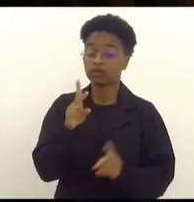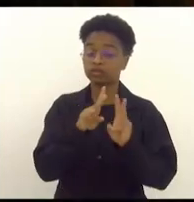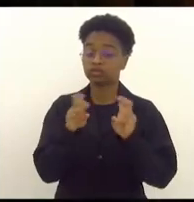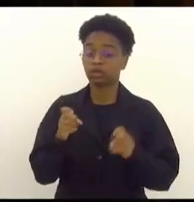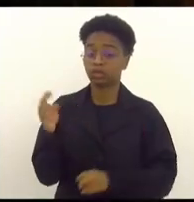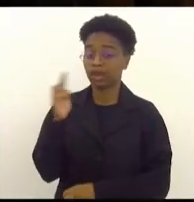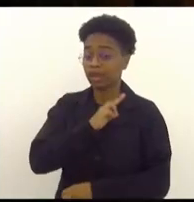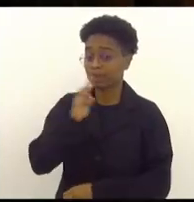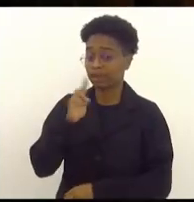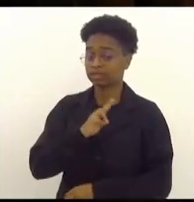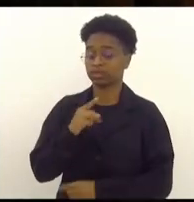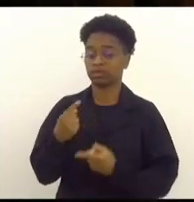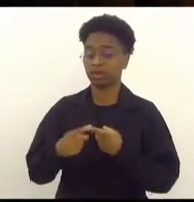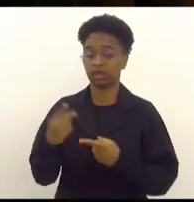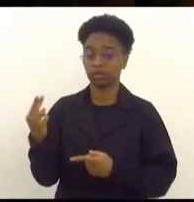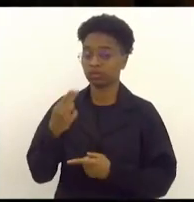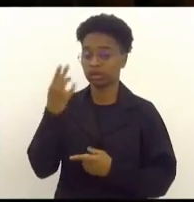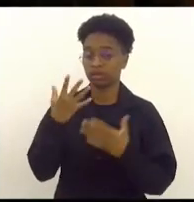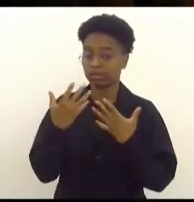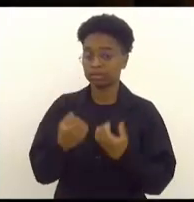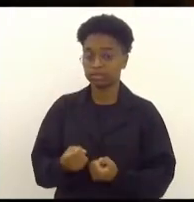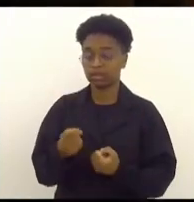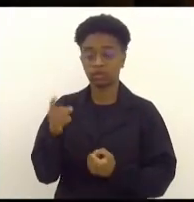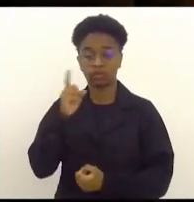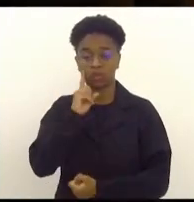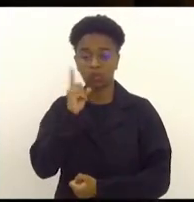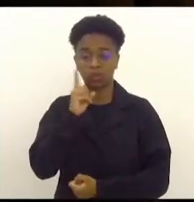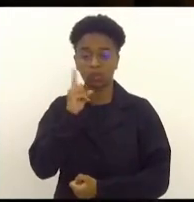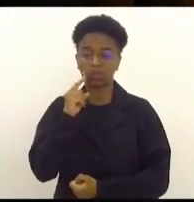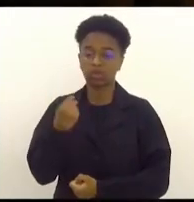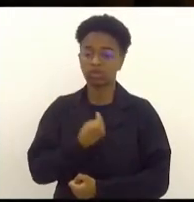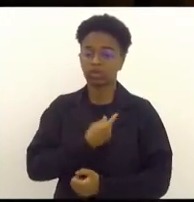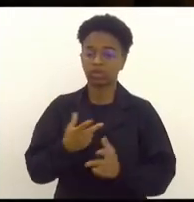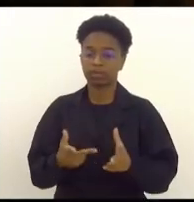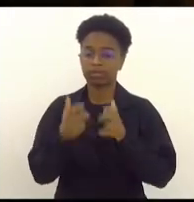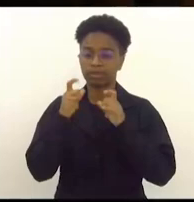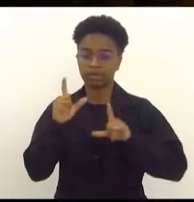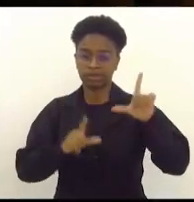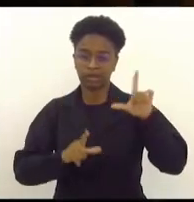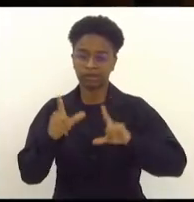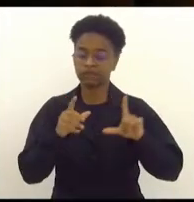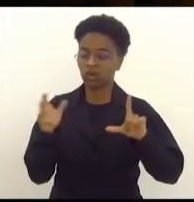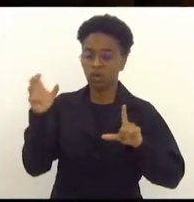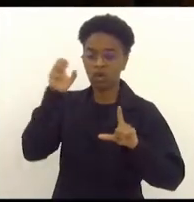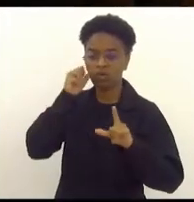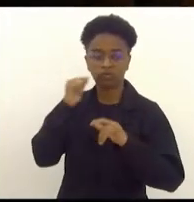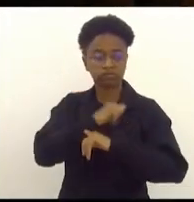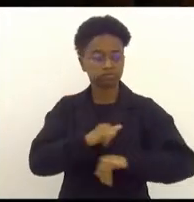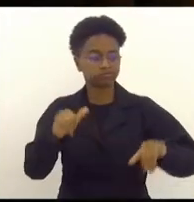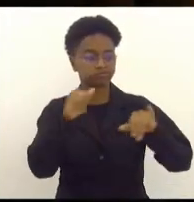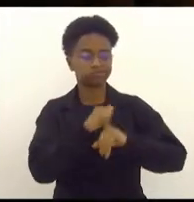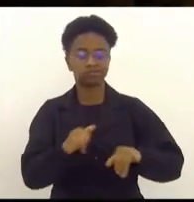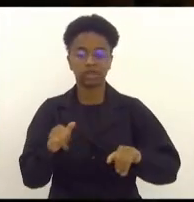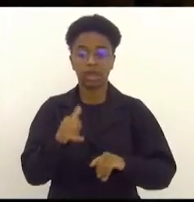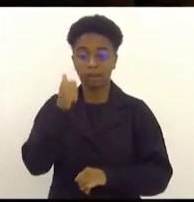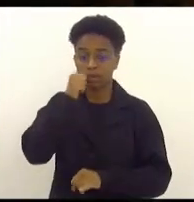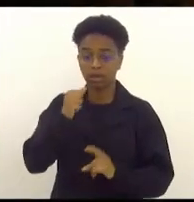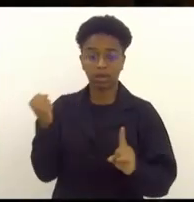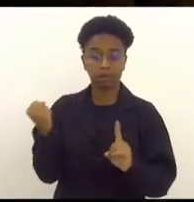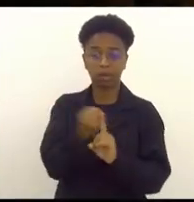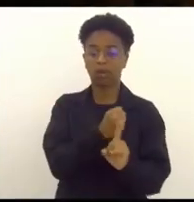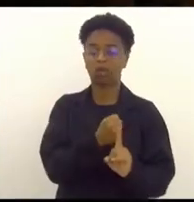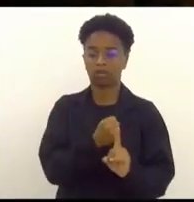não é possível que todos os dias a gente veja nas televisões a gente ouça falar que uma mulher foi